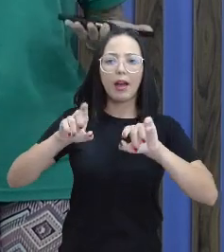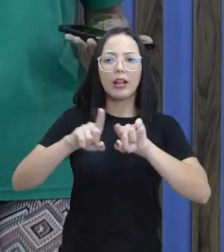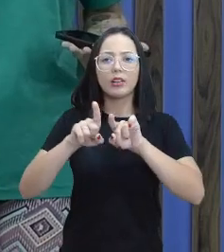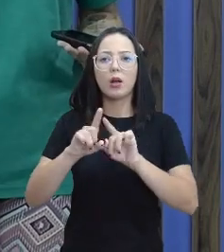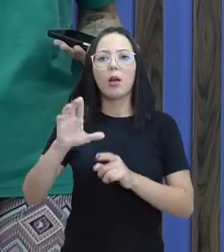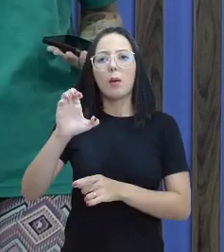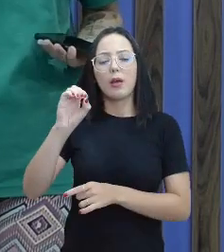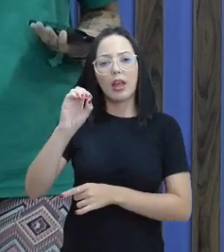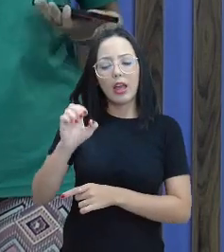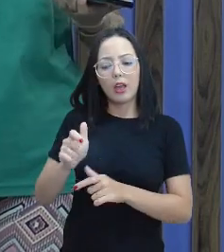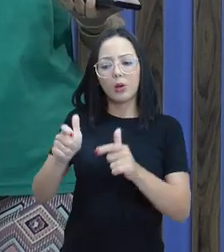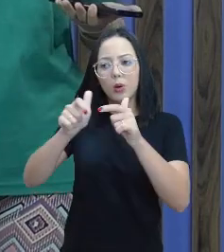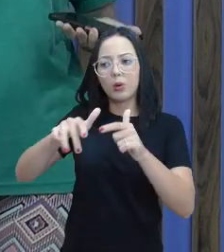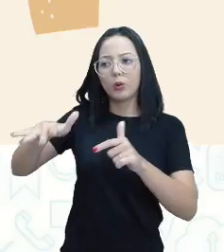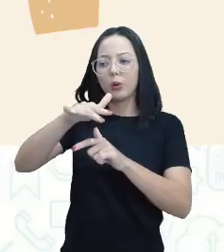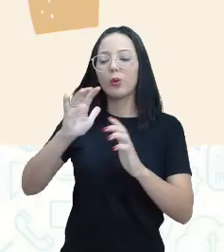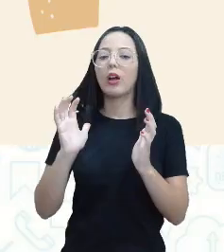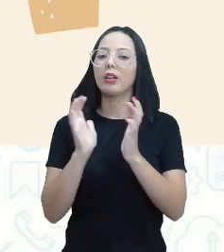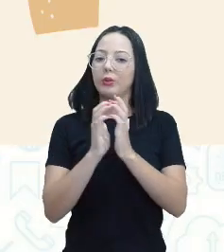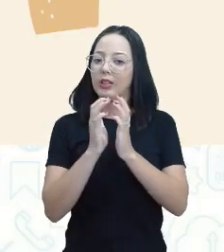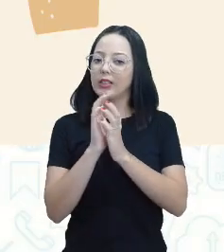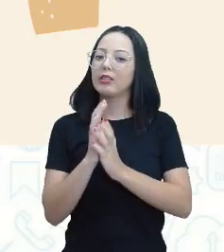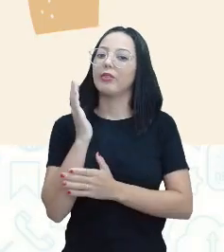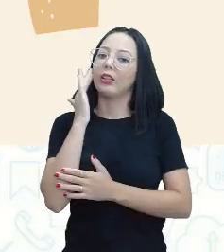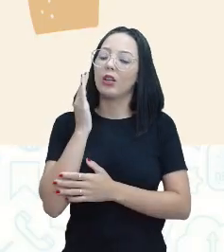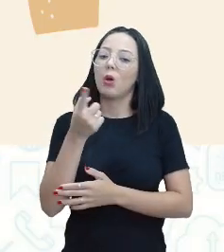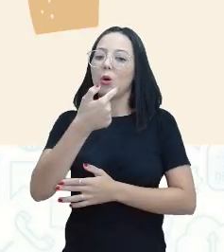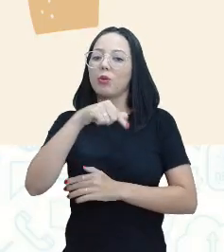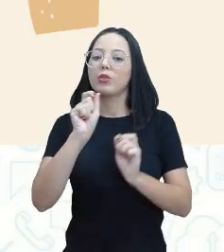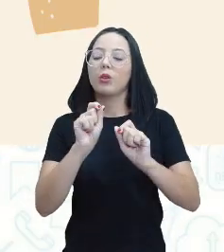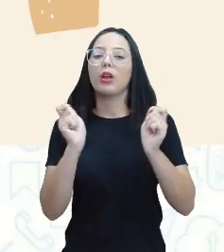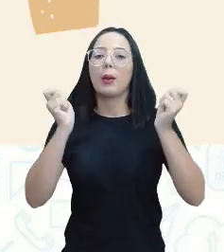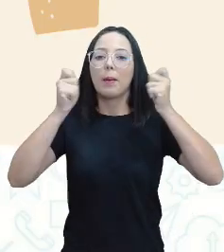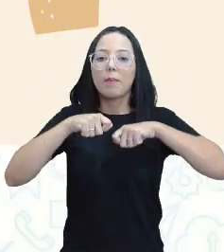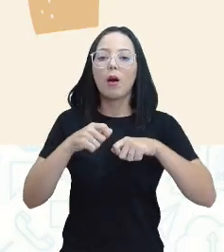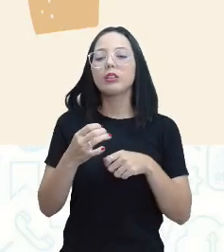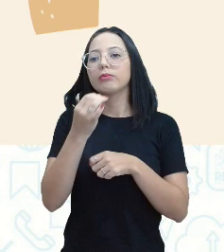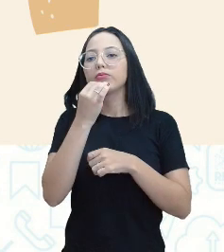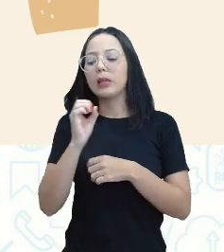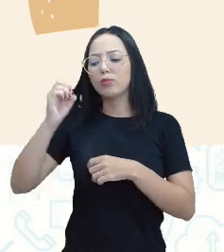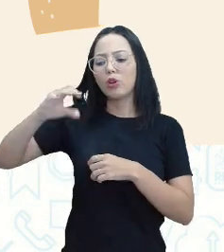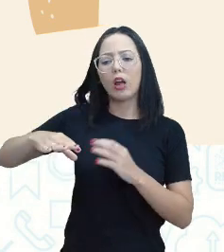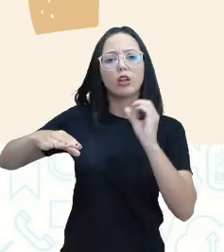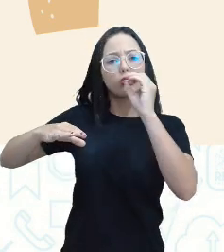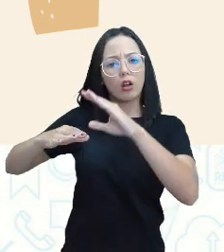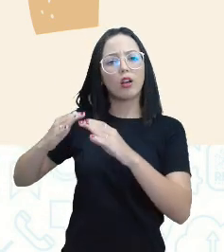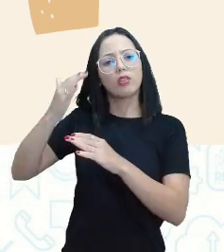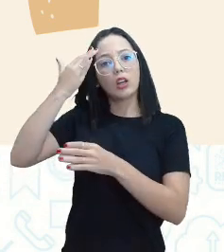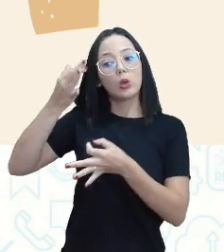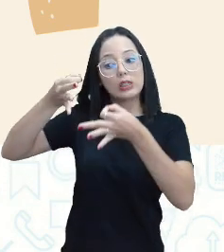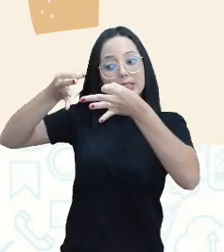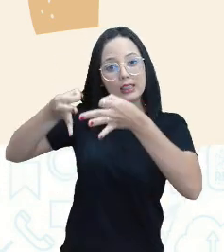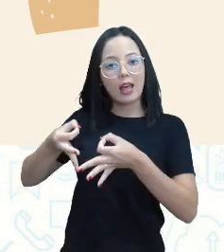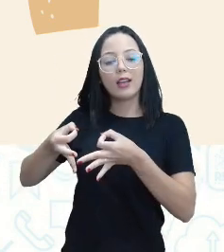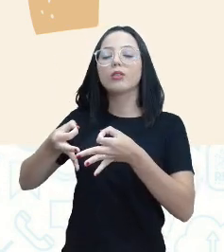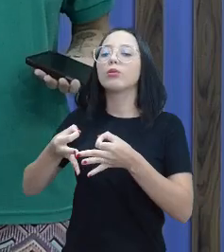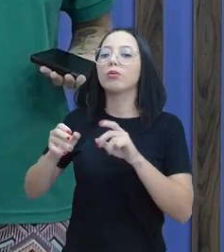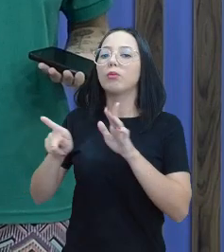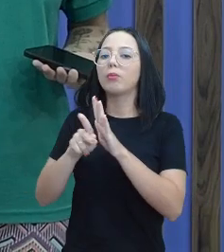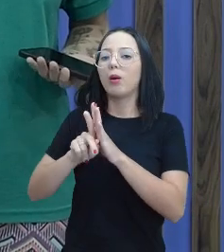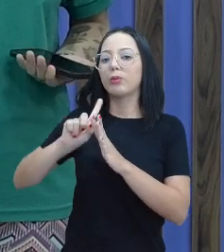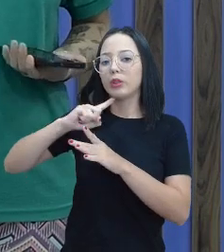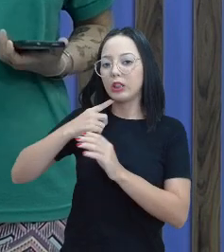as ecoestações do Recife, né, onde vocês podem descartar devidamente os